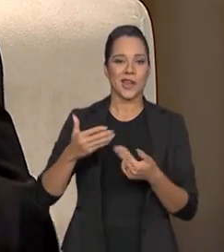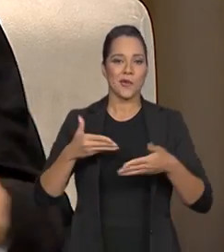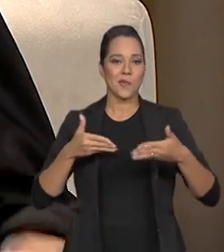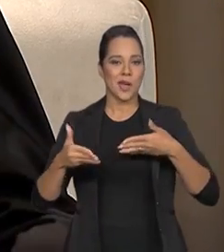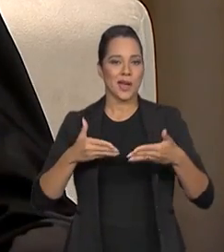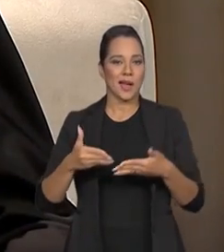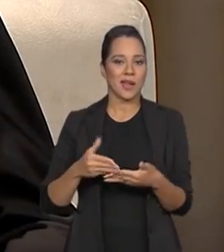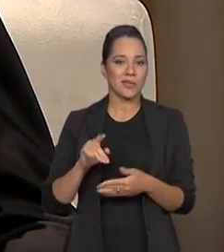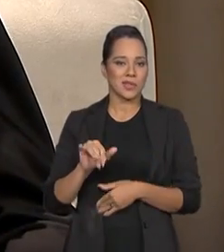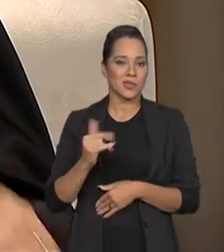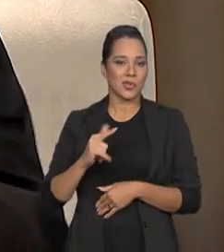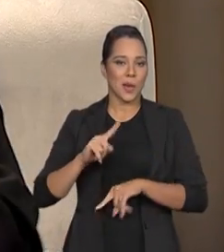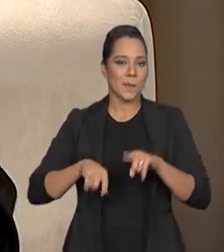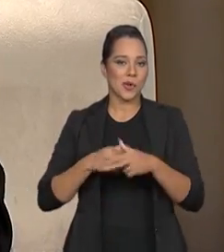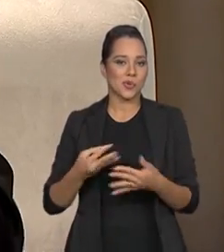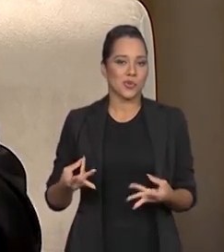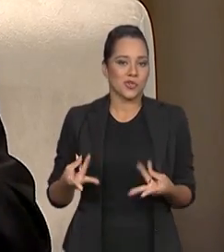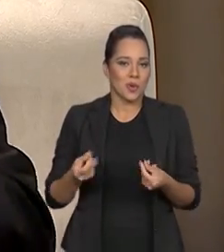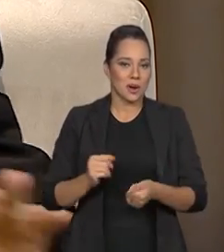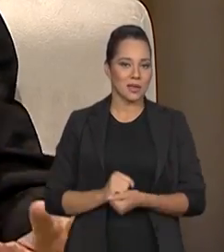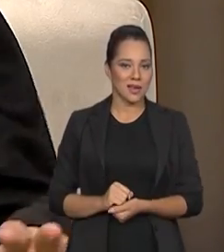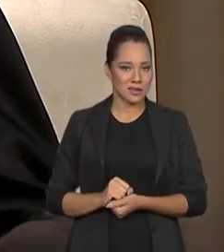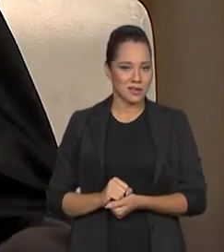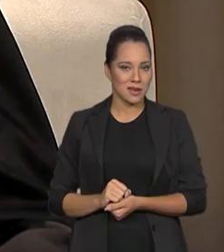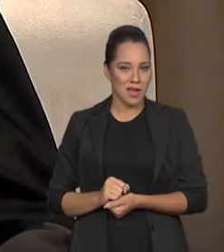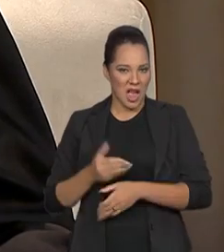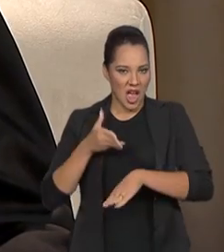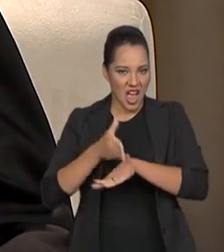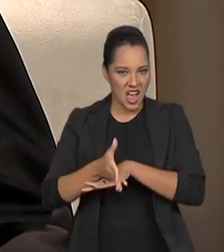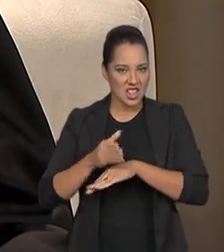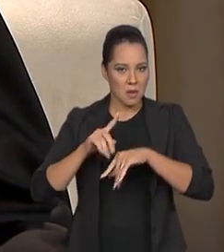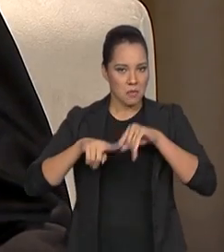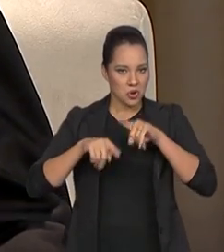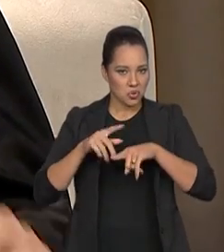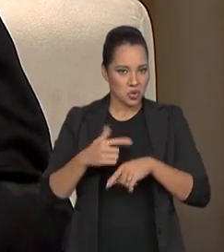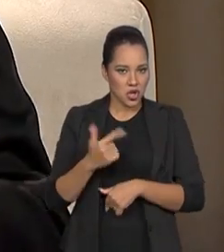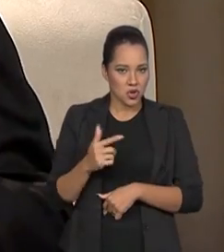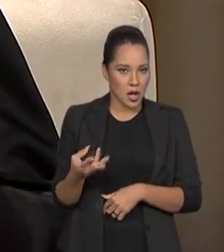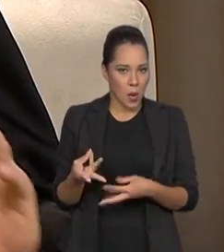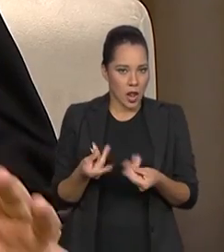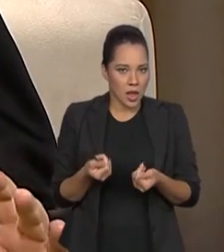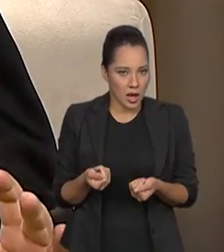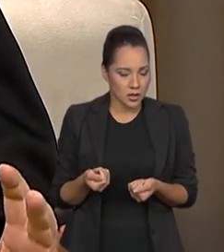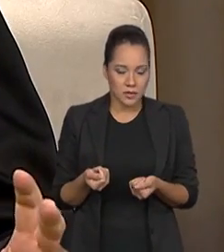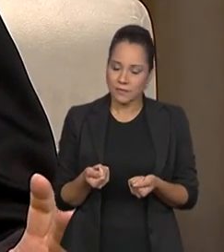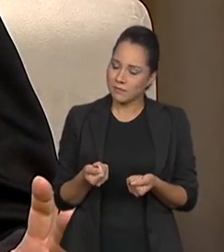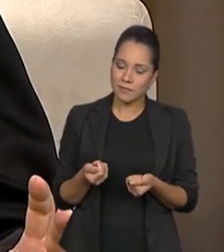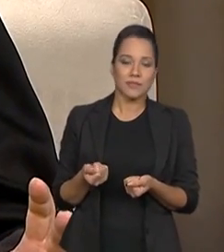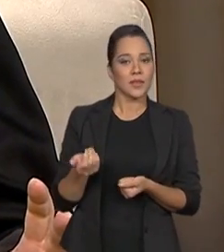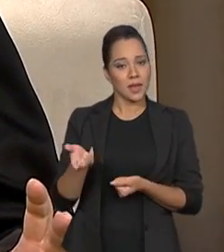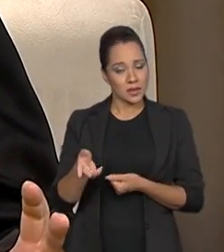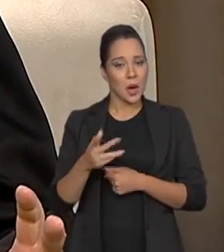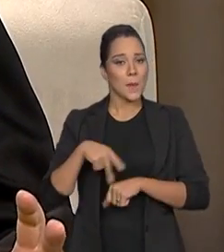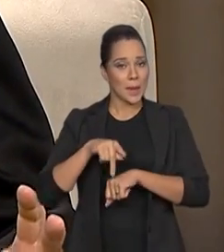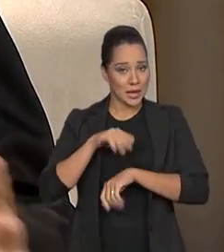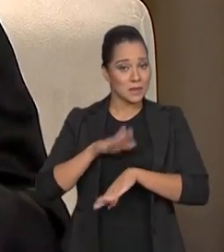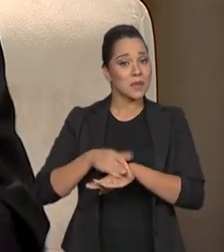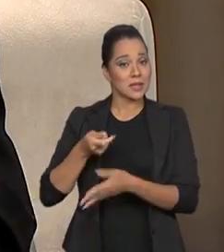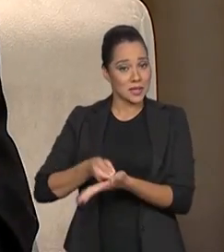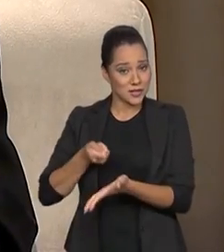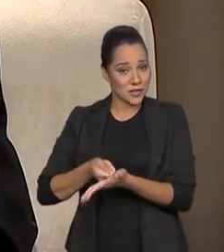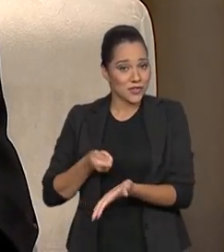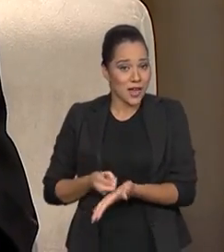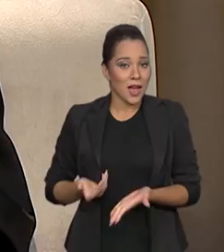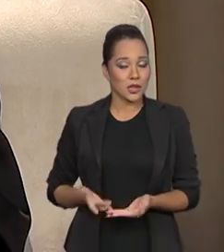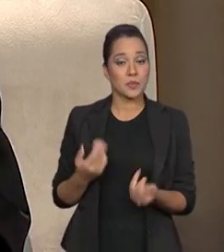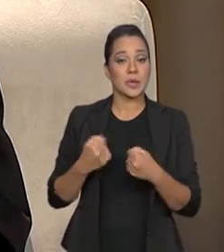sem produto de qualidade não entra produto sem qualidade nesse mercado e aí se torna cada vez mais exigente com isso né cada vez mais